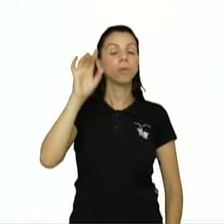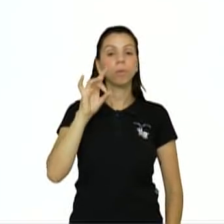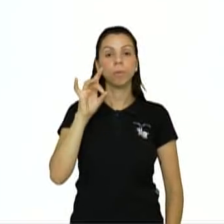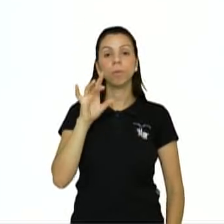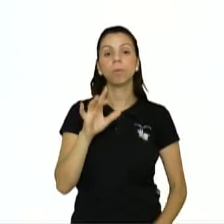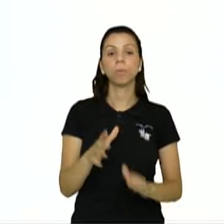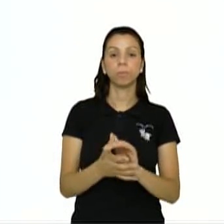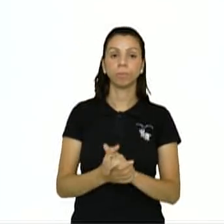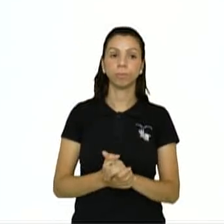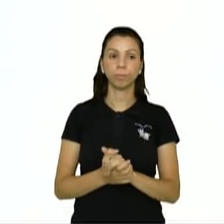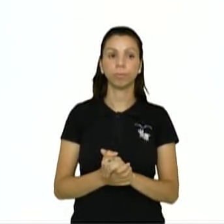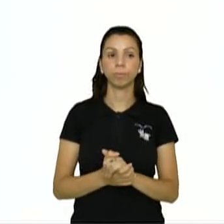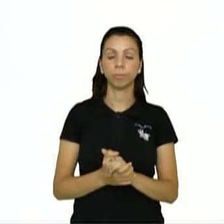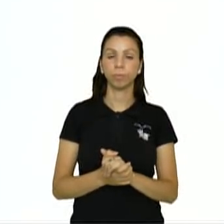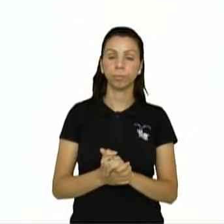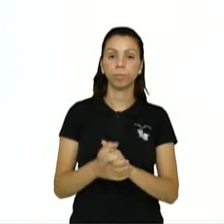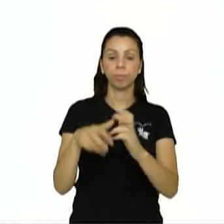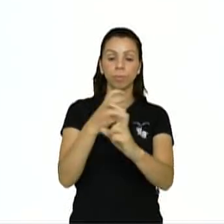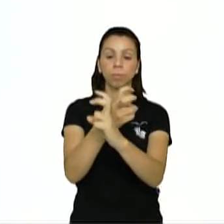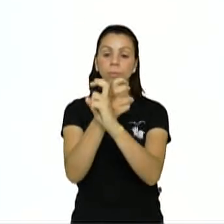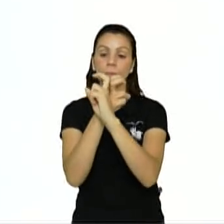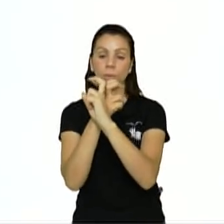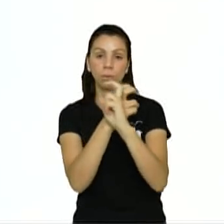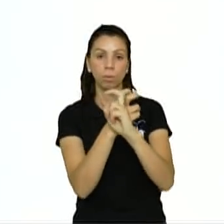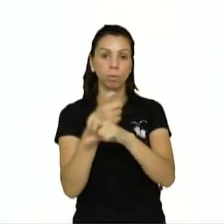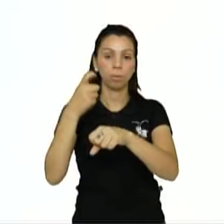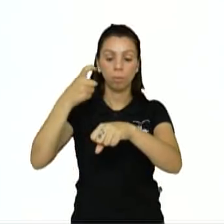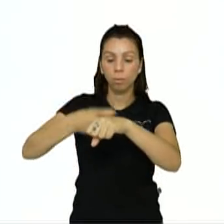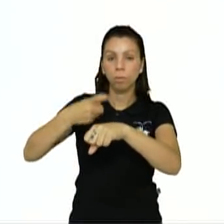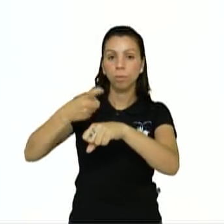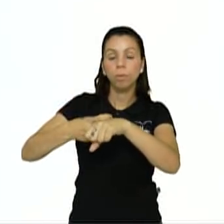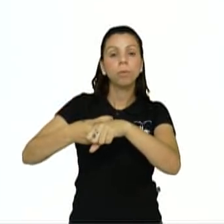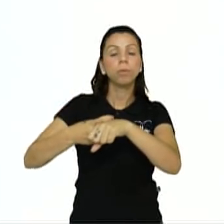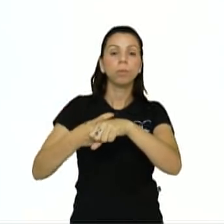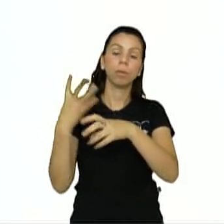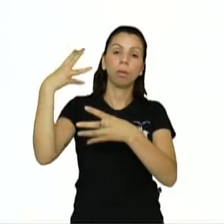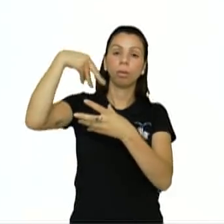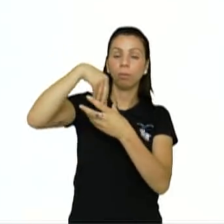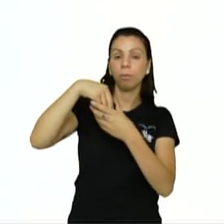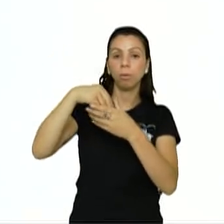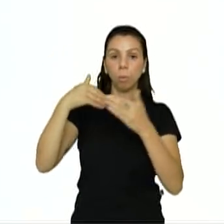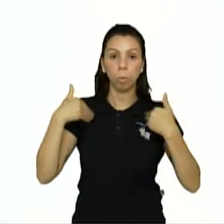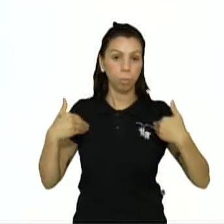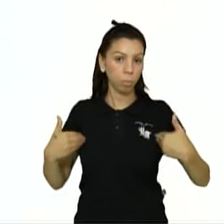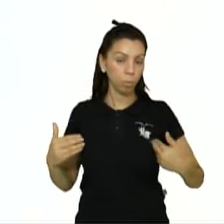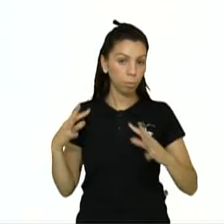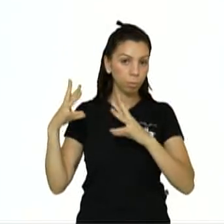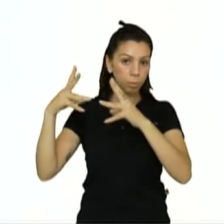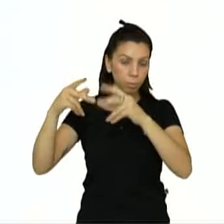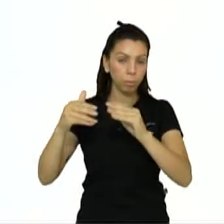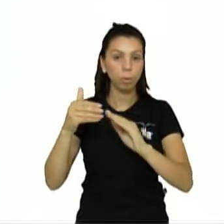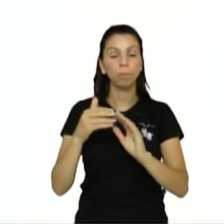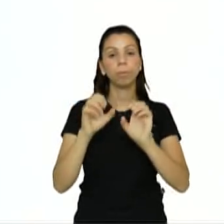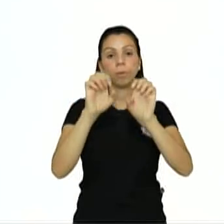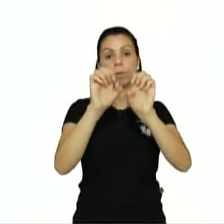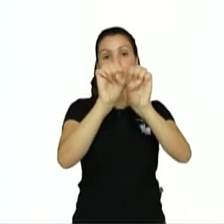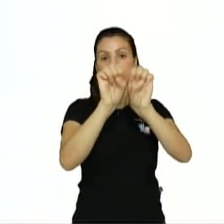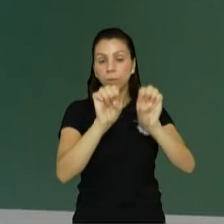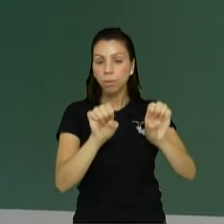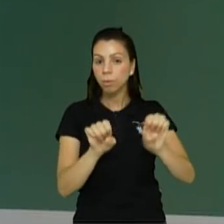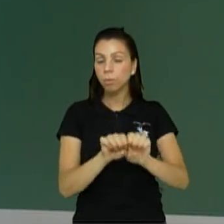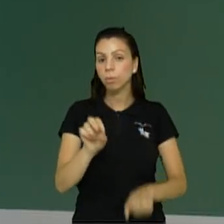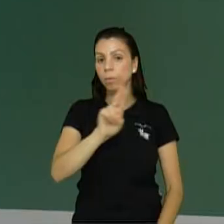patas articuladas, é o seu esqueleto rígido, que reveste todo o corpo. Essa estrutura é chamada de letra